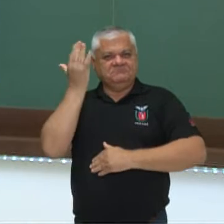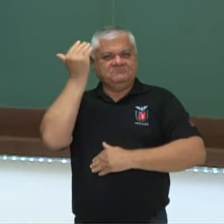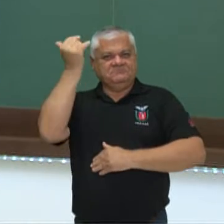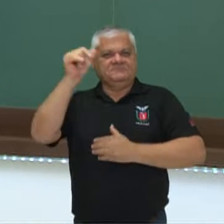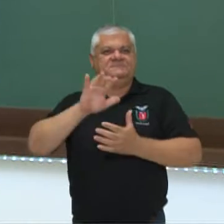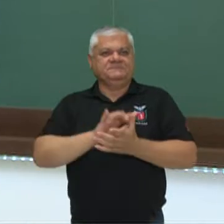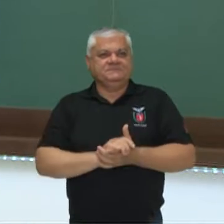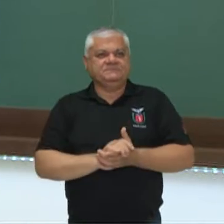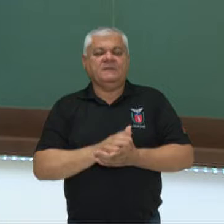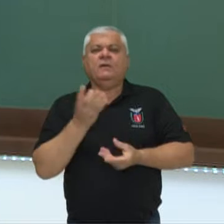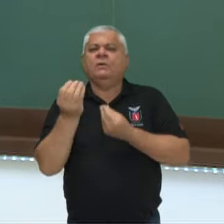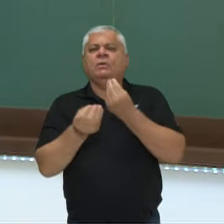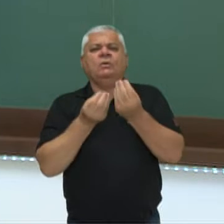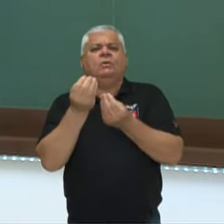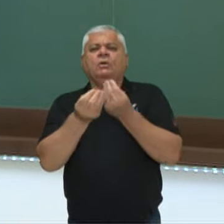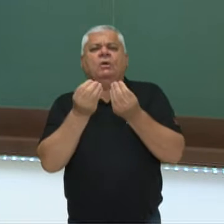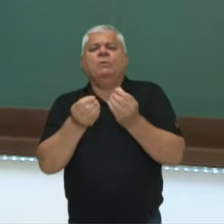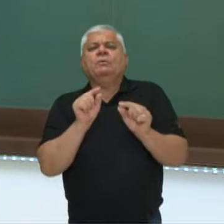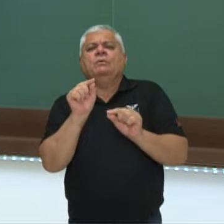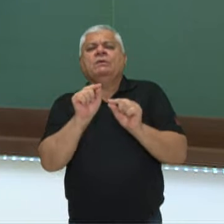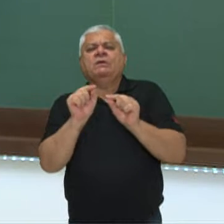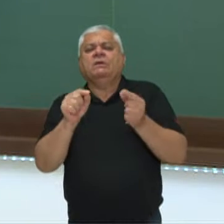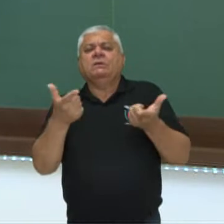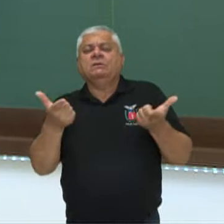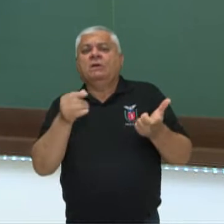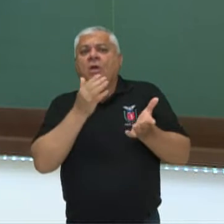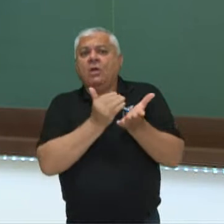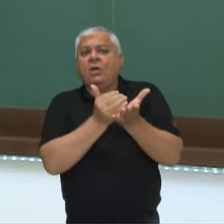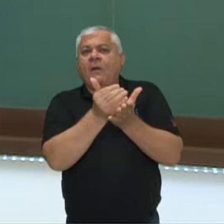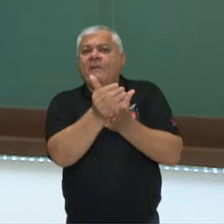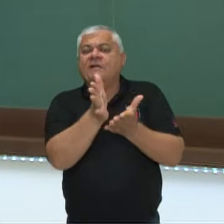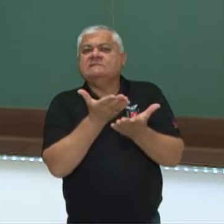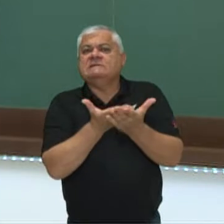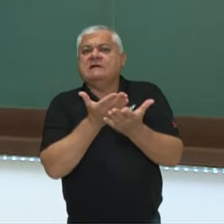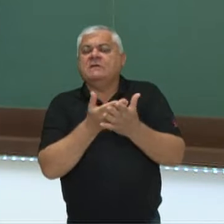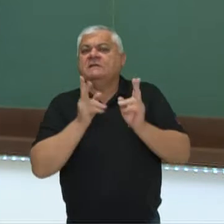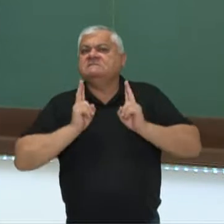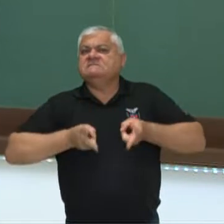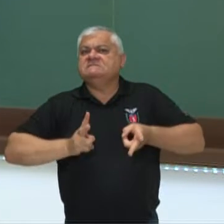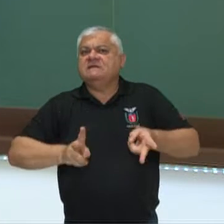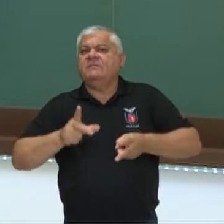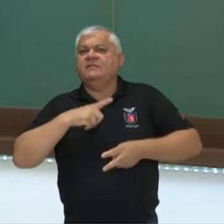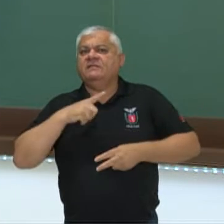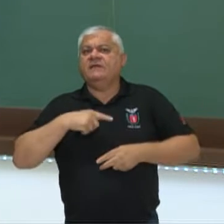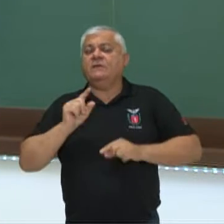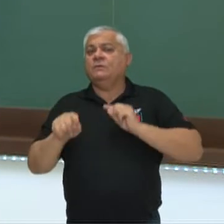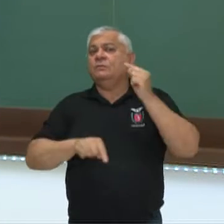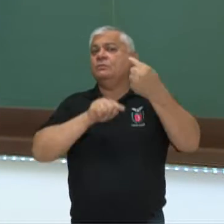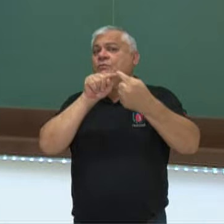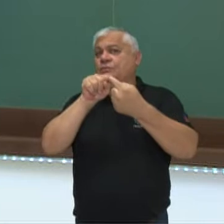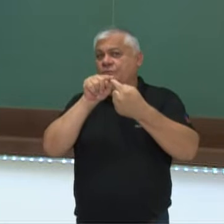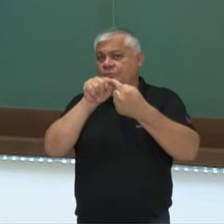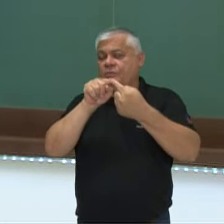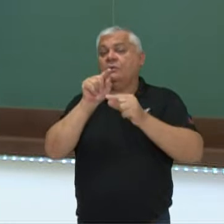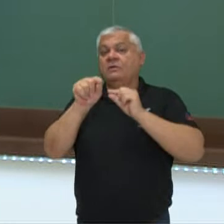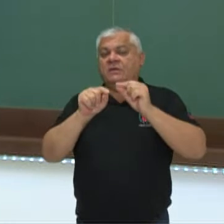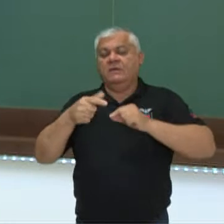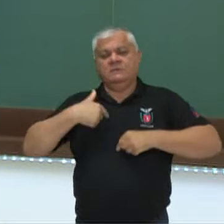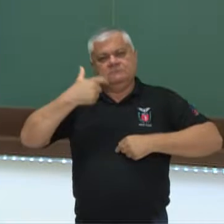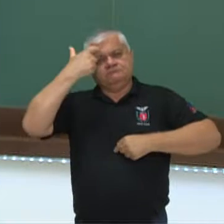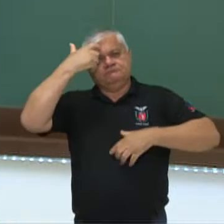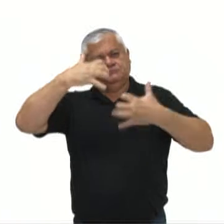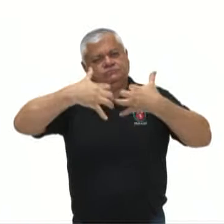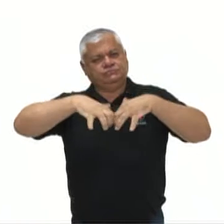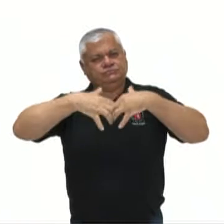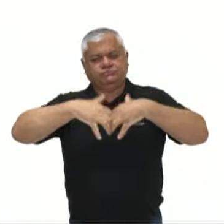questões norteadoras, provocadoras, que inauguram a nossa aula, sempre têm este intuito, né? Pôr em movimento o nosso